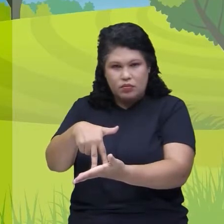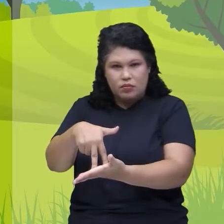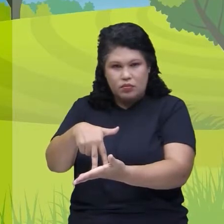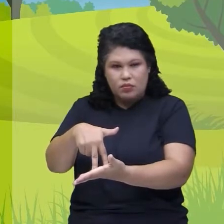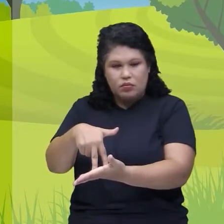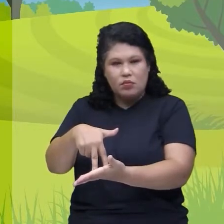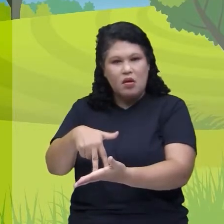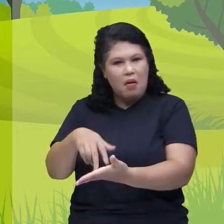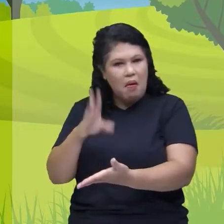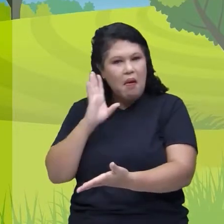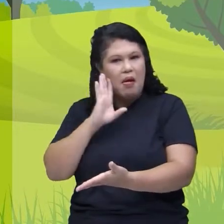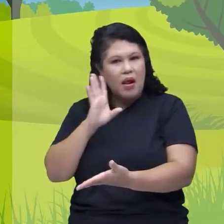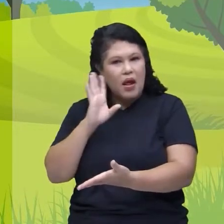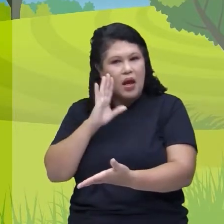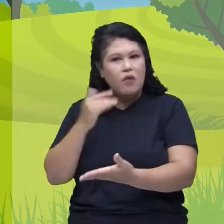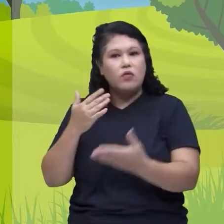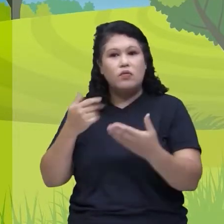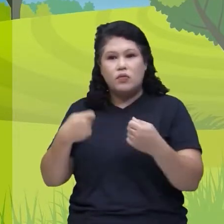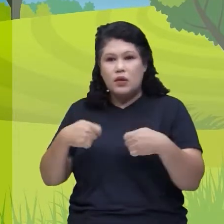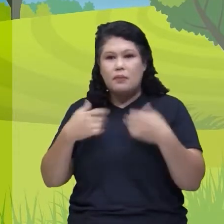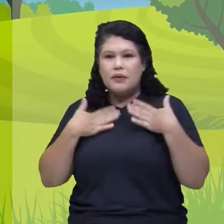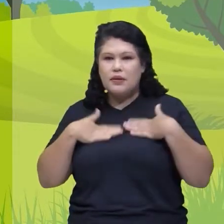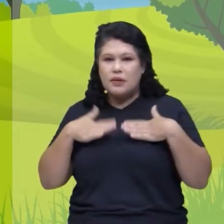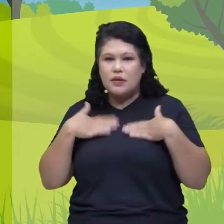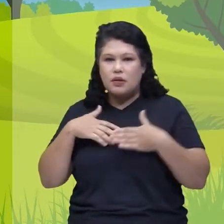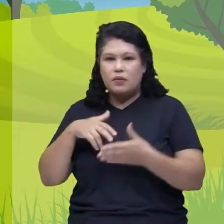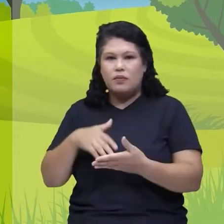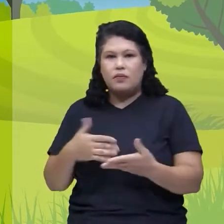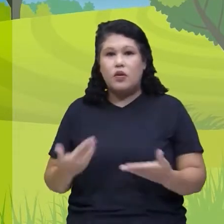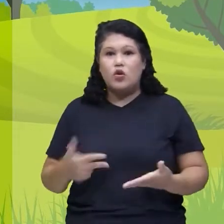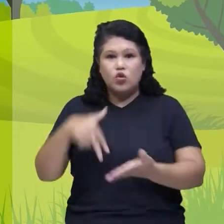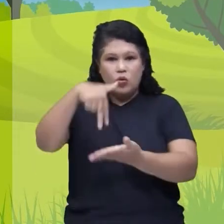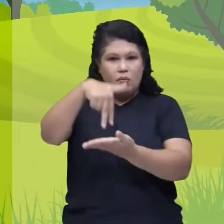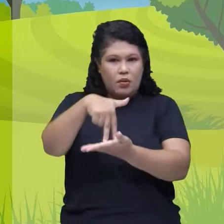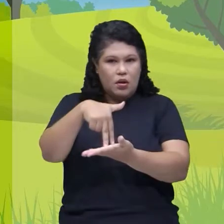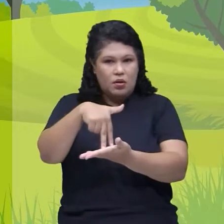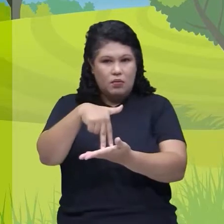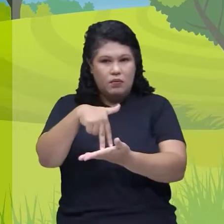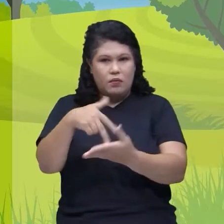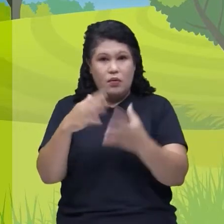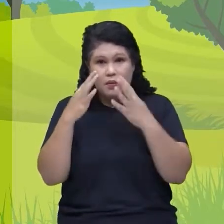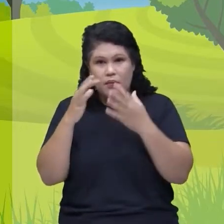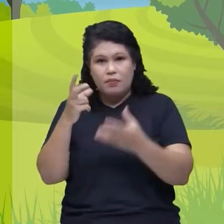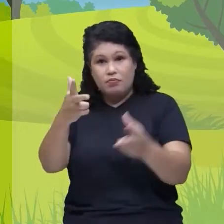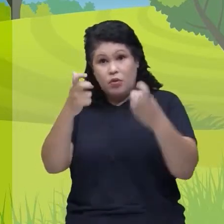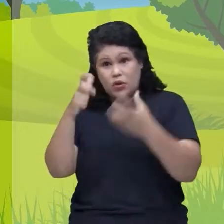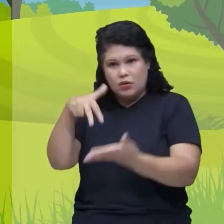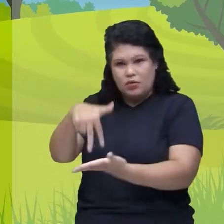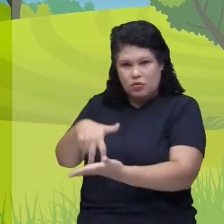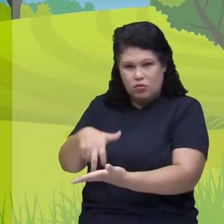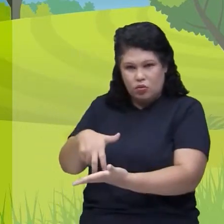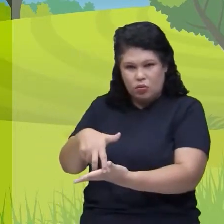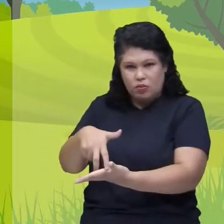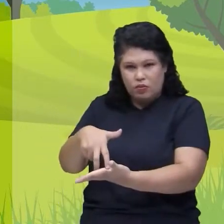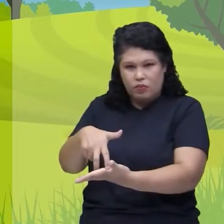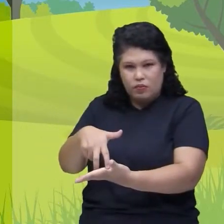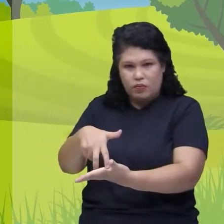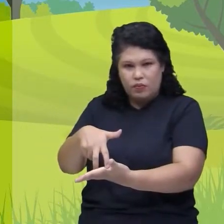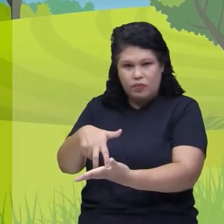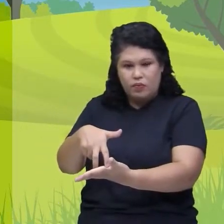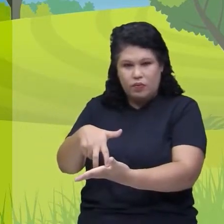Isso. Aí você vai acalmar. Isso. Em pé. Posição de escuta.